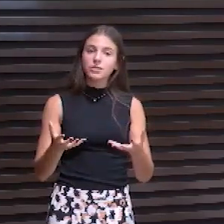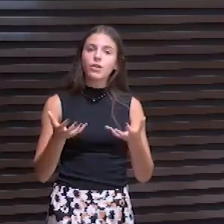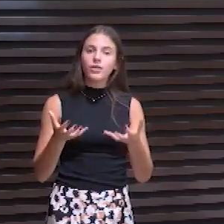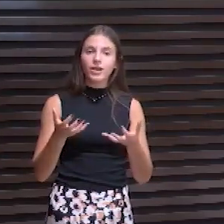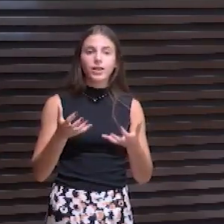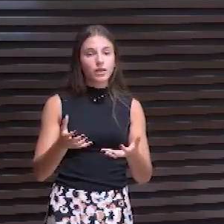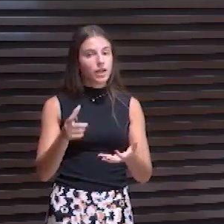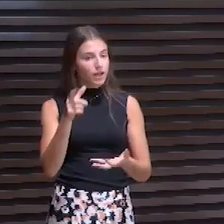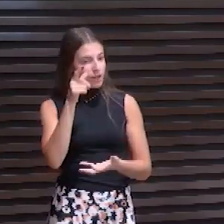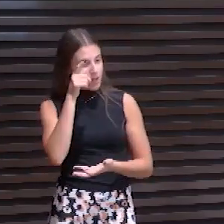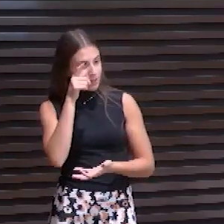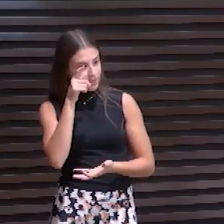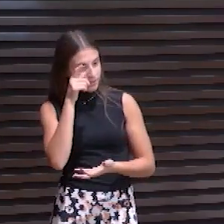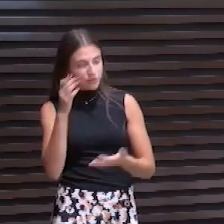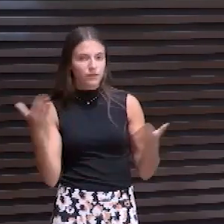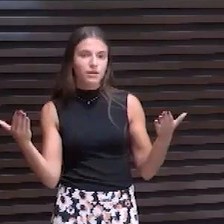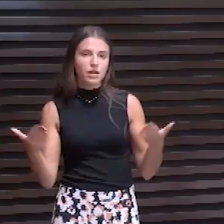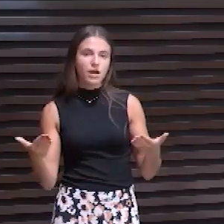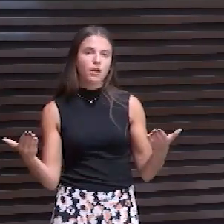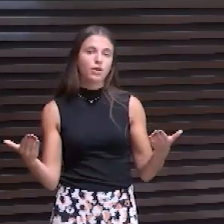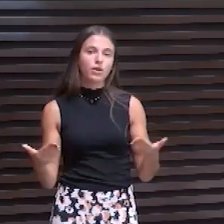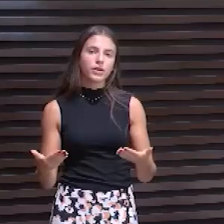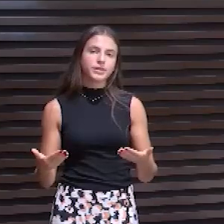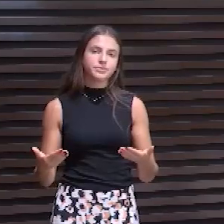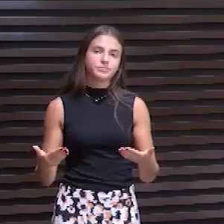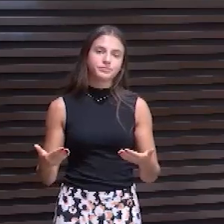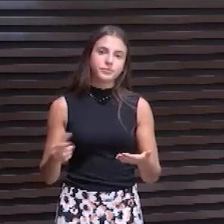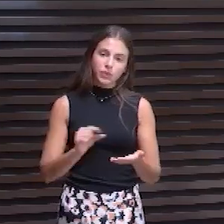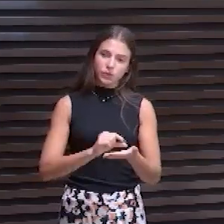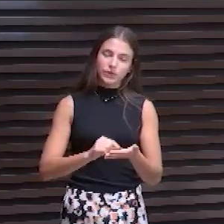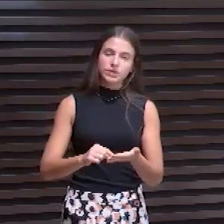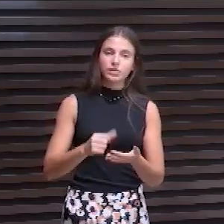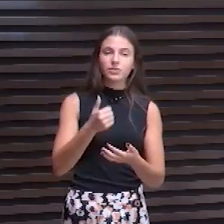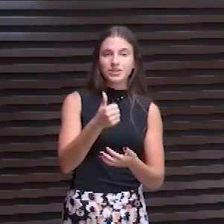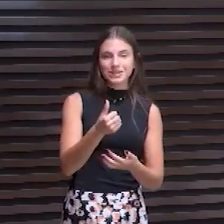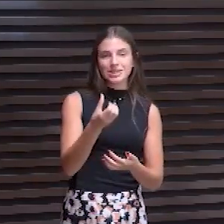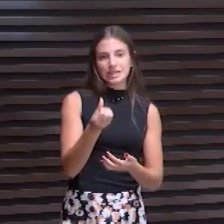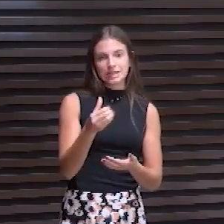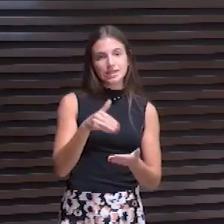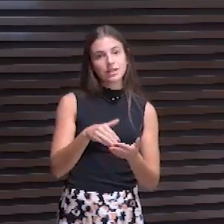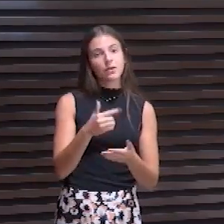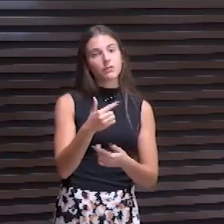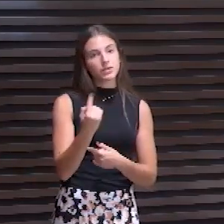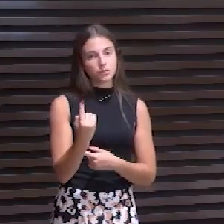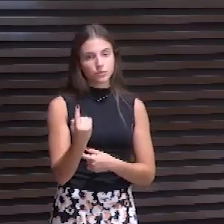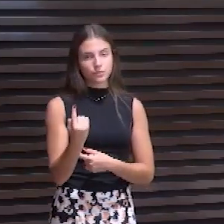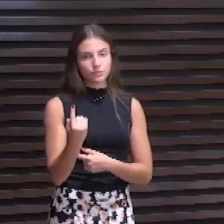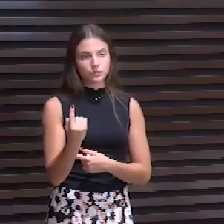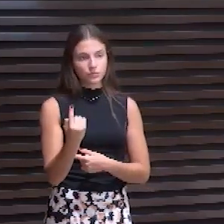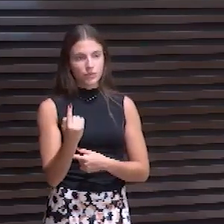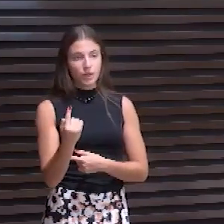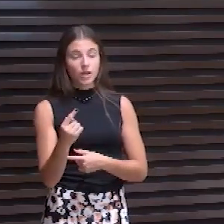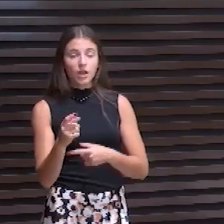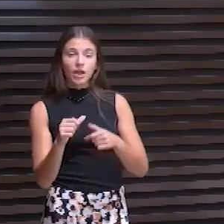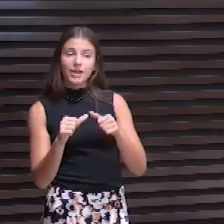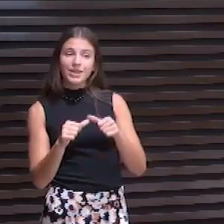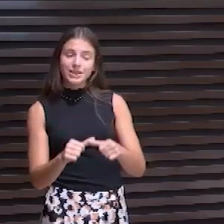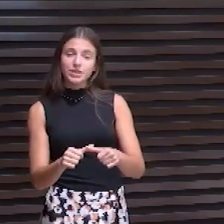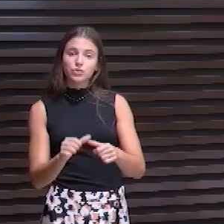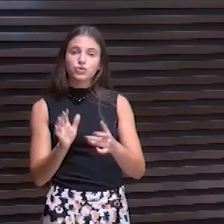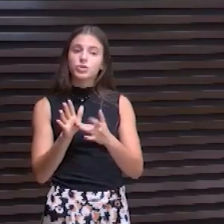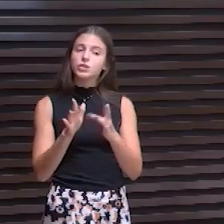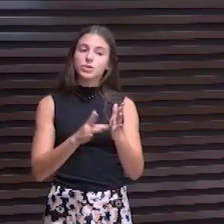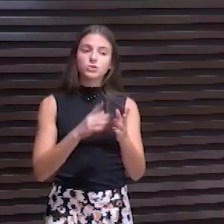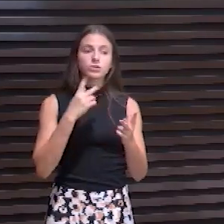comigo e nós lêssemos dos versículos 16 ao 21. Que é isso que Jesus diz a